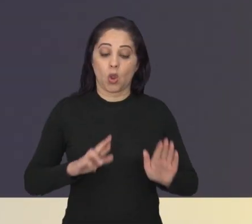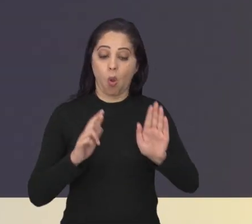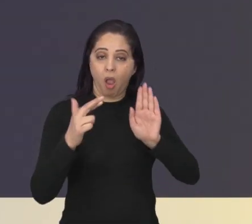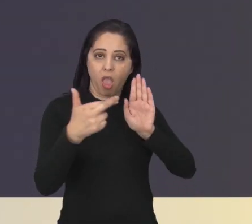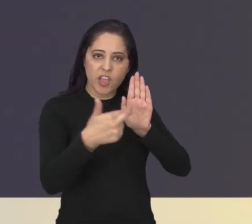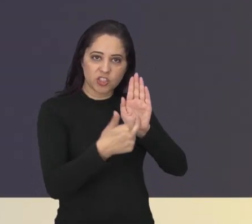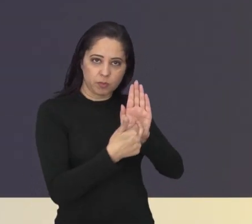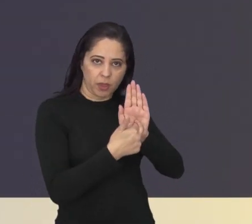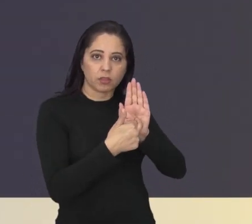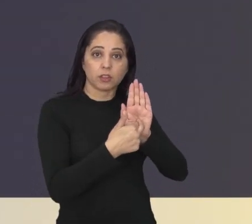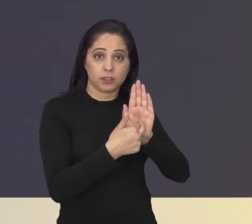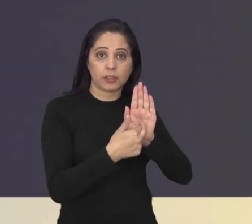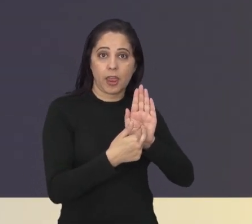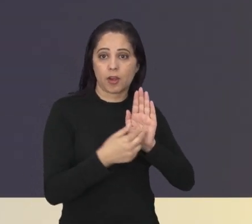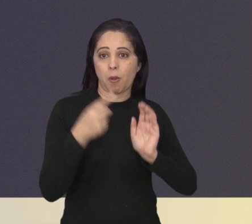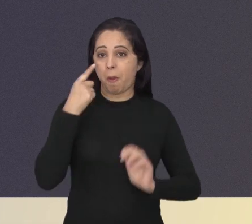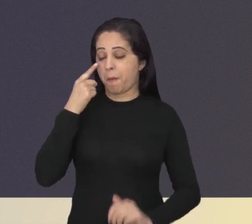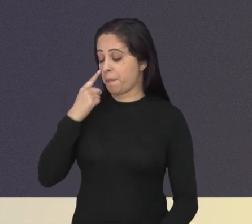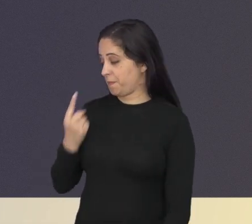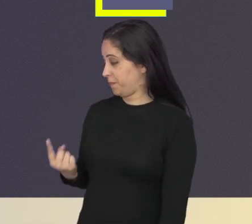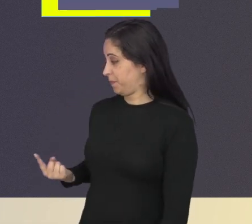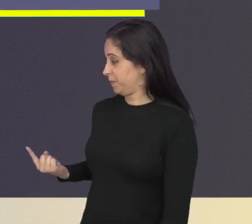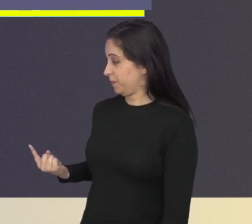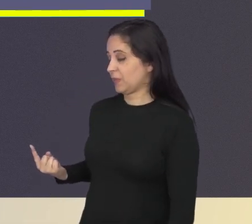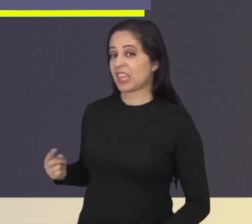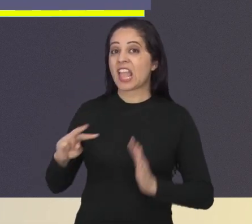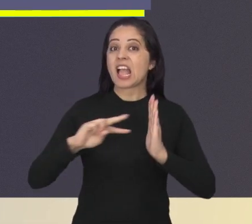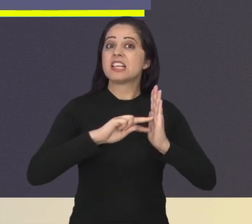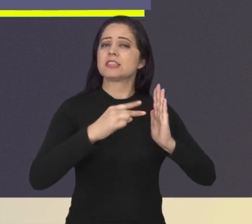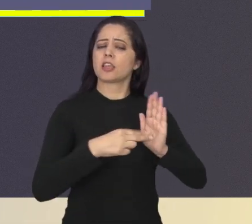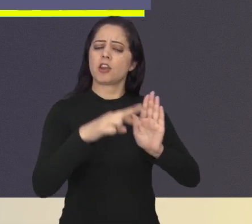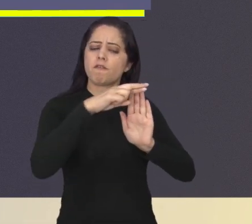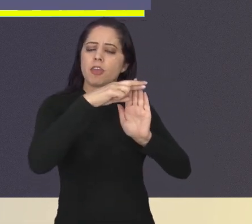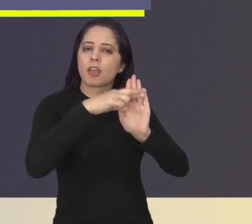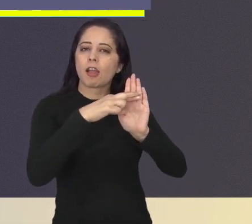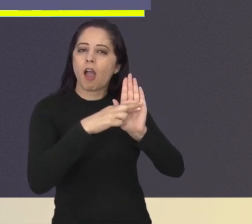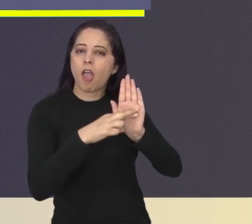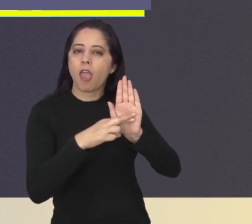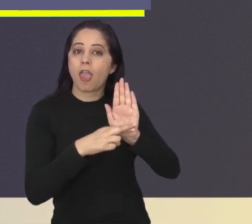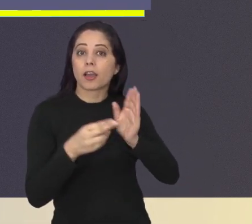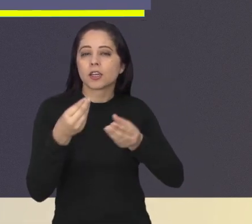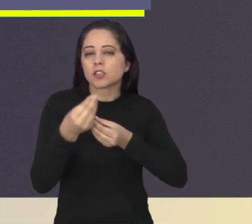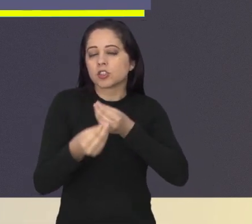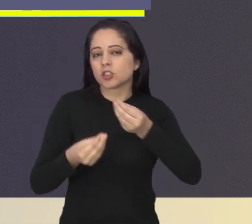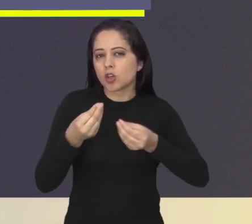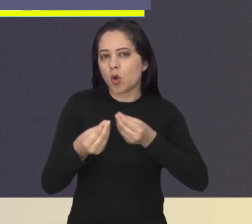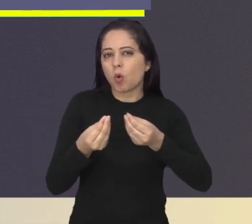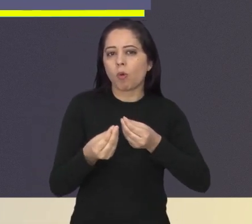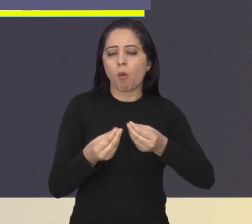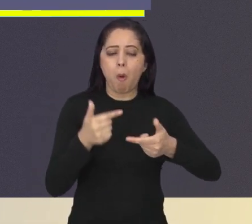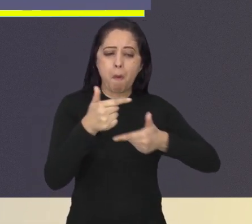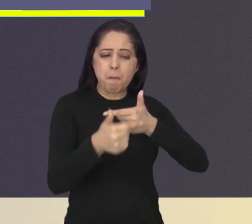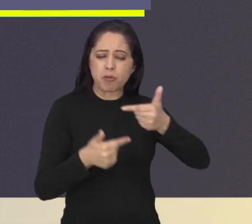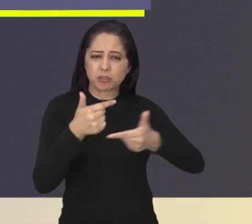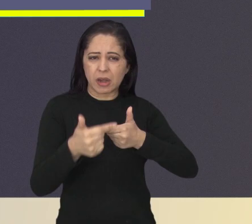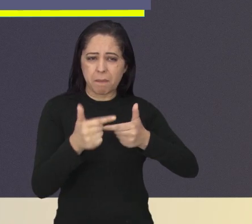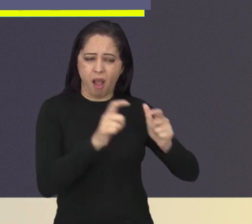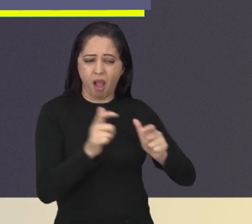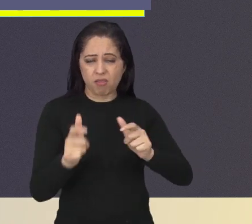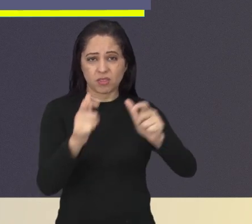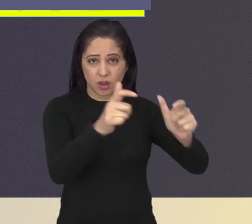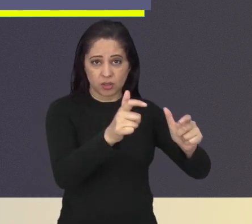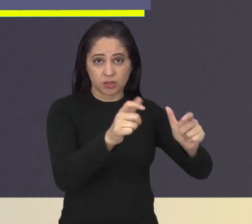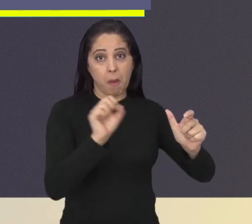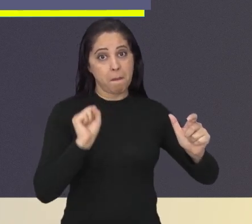O regimento interno é um conjunto de regras estabelecidas para regulamentar o funcionamento das atividades de diversos